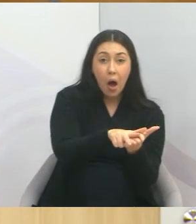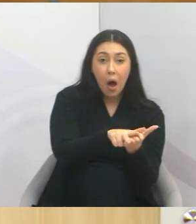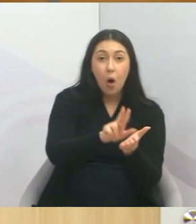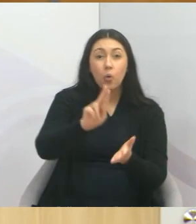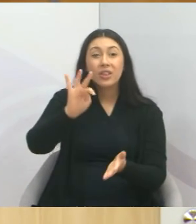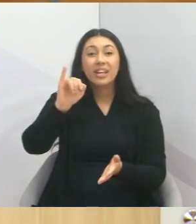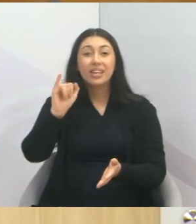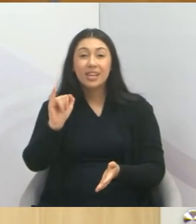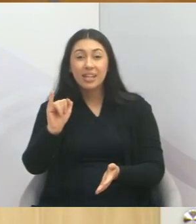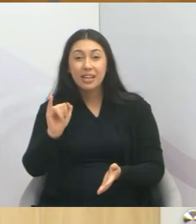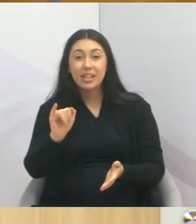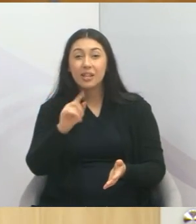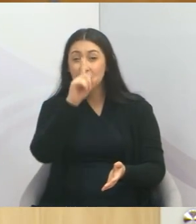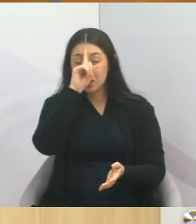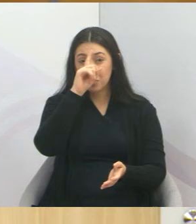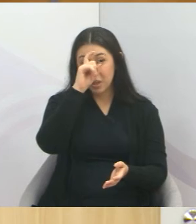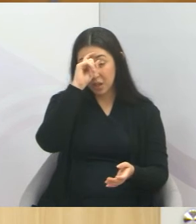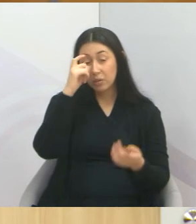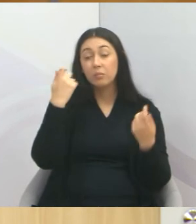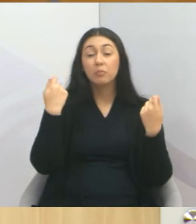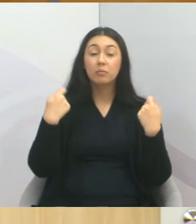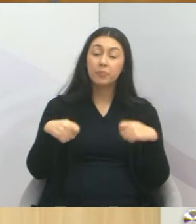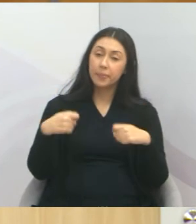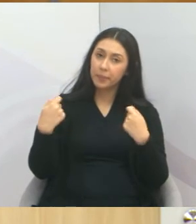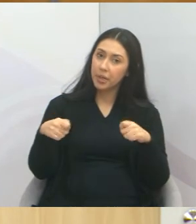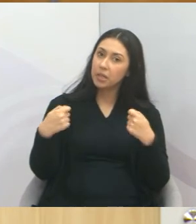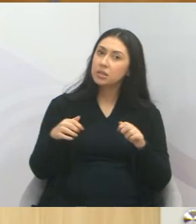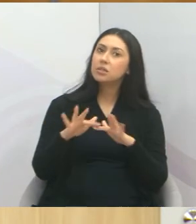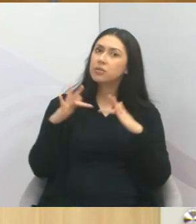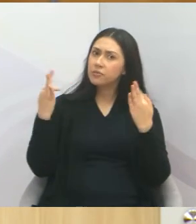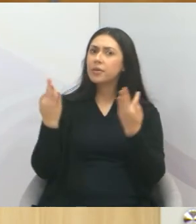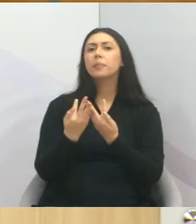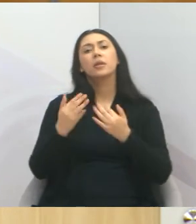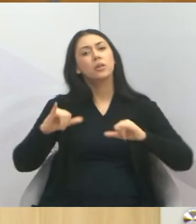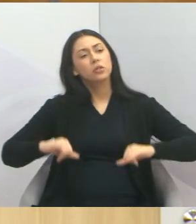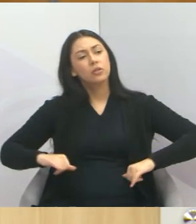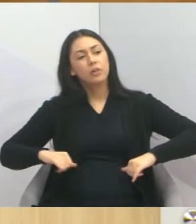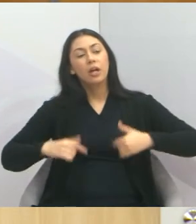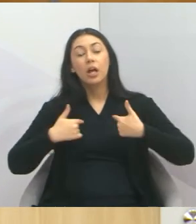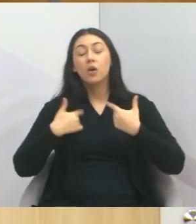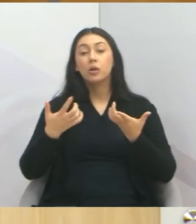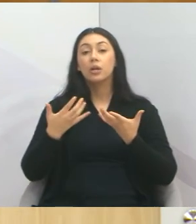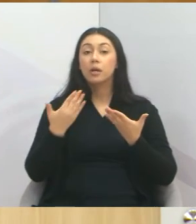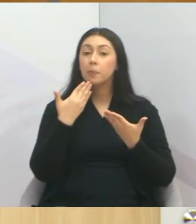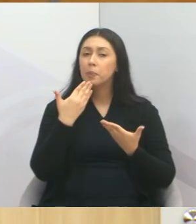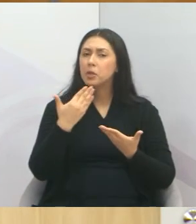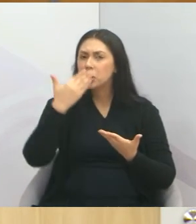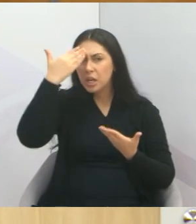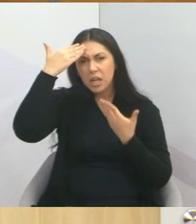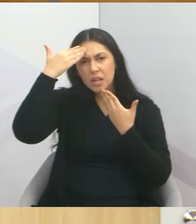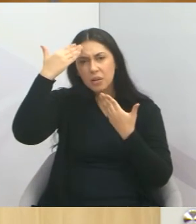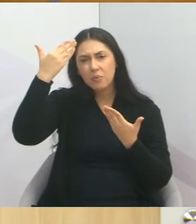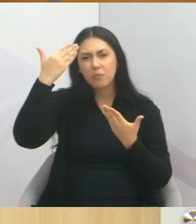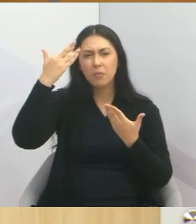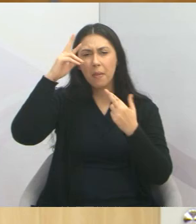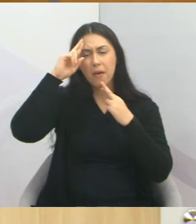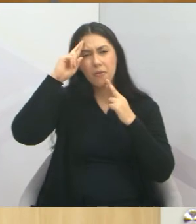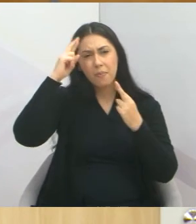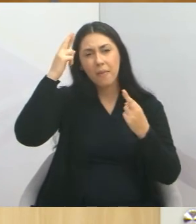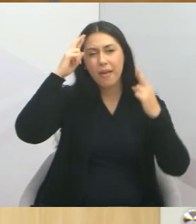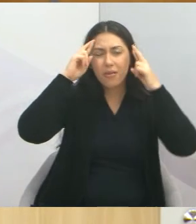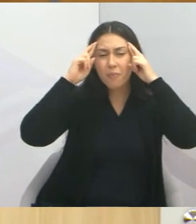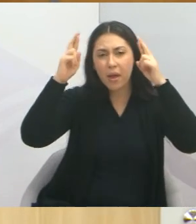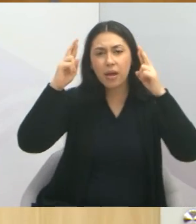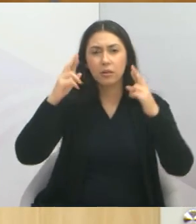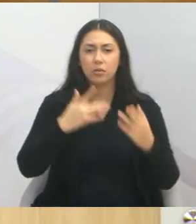no leito de hospital é porque ela tá precisando E a família tá sofrer então eu queria pedir um pouquinho mais respeito para as pessoas em